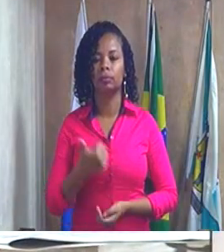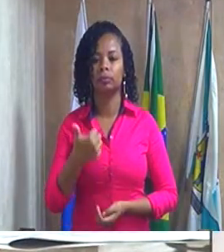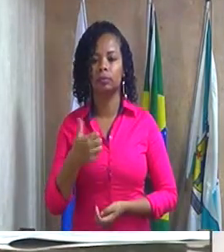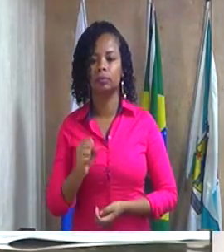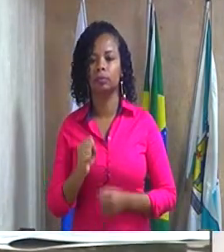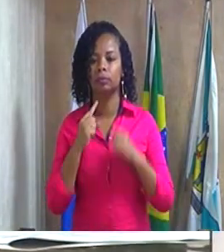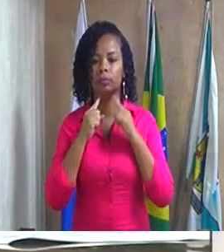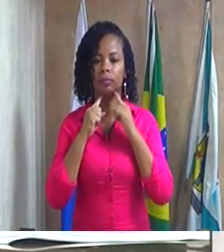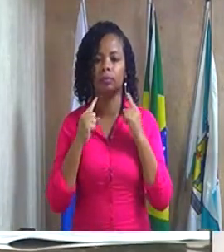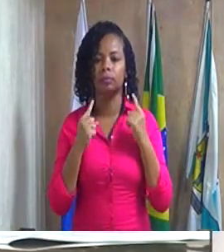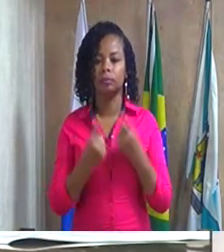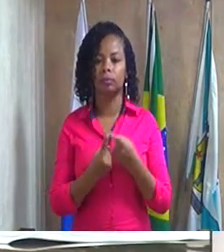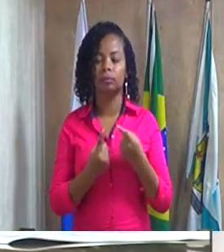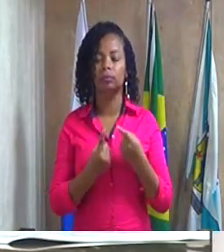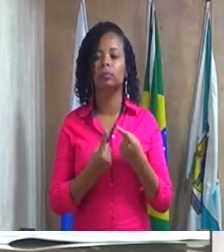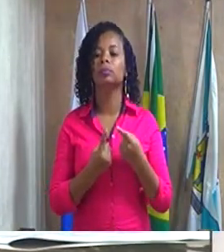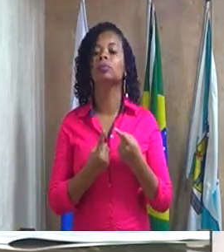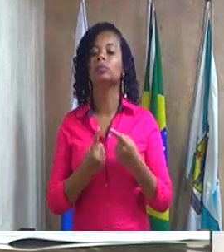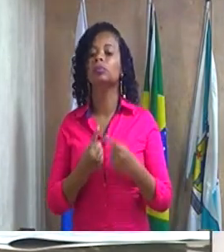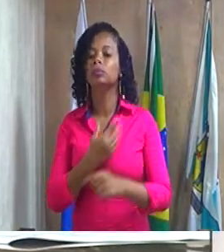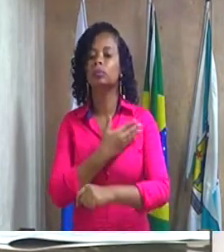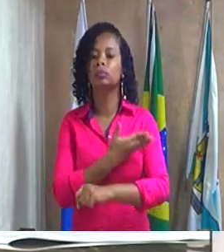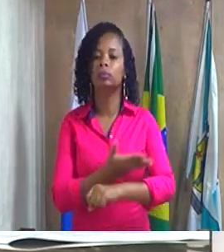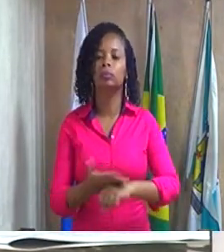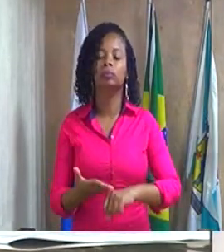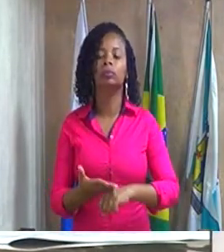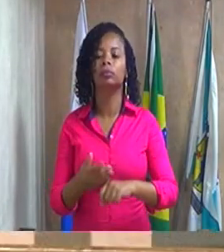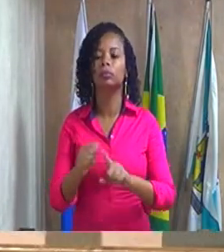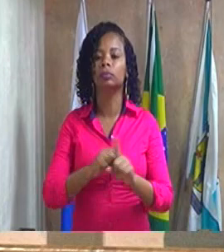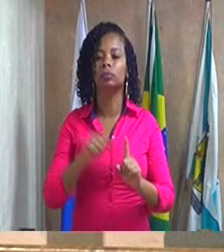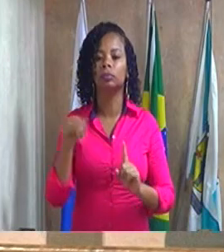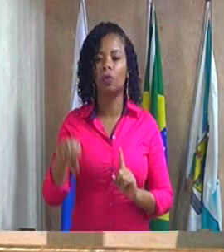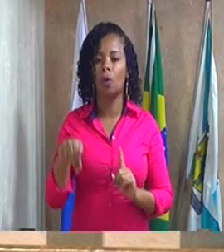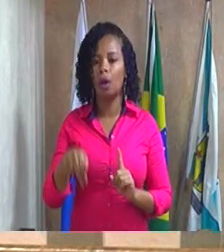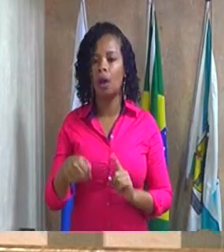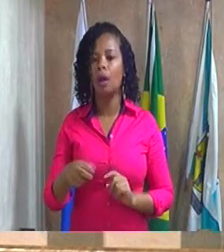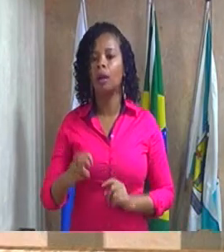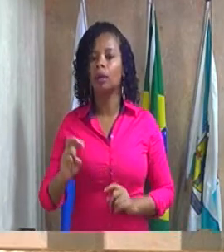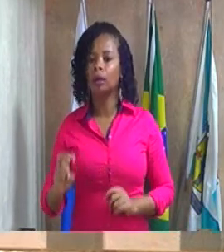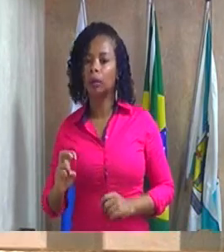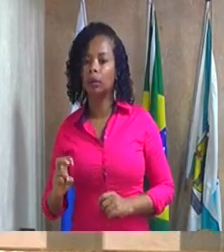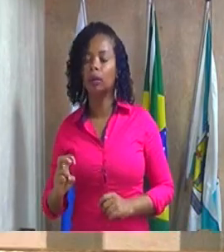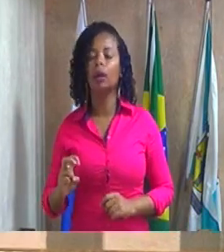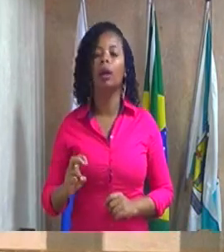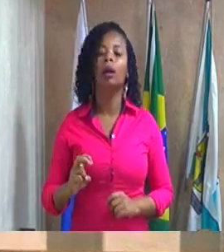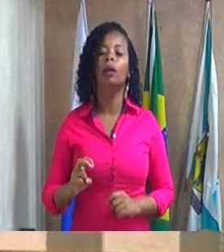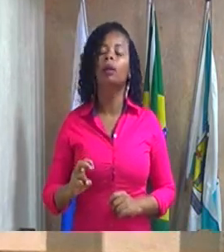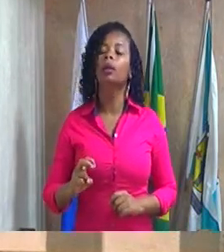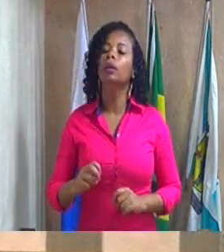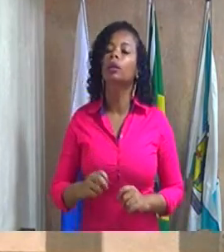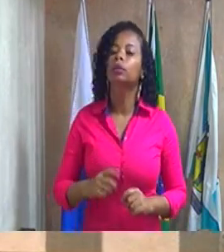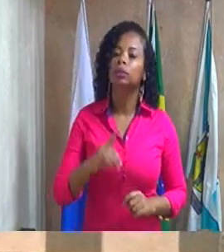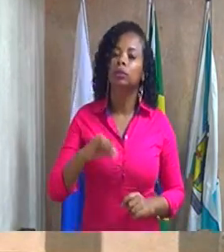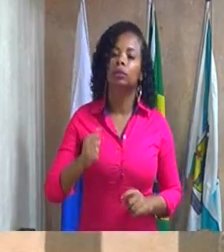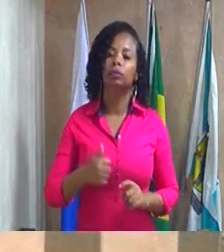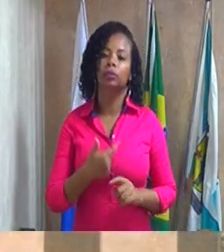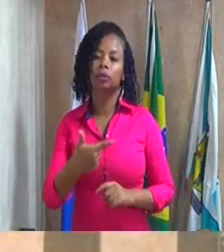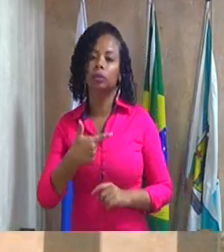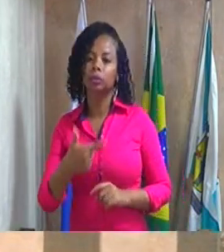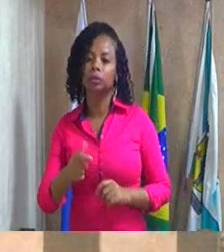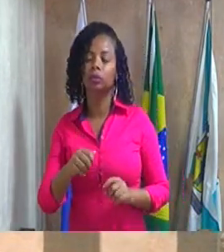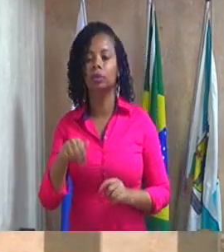18ª Legislatura, sessão ordinária do mês de novembro. Quinta reunião ordinária de 22 de novembro de